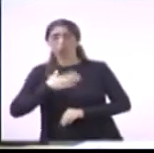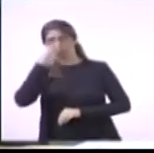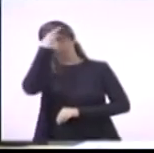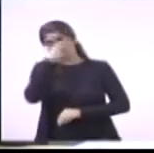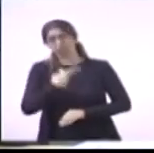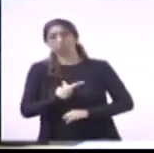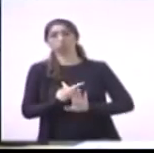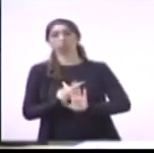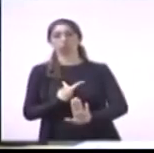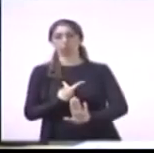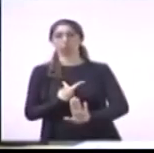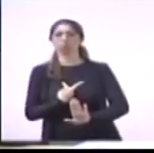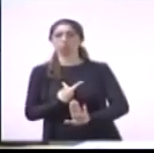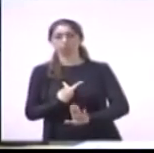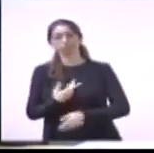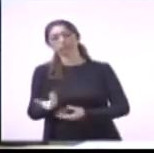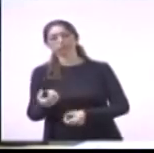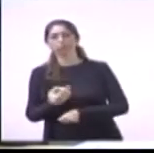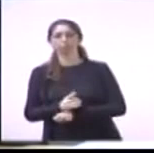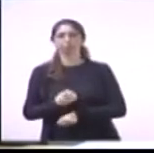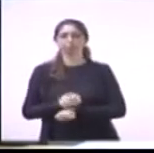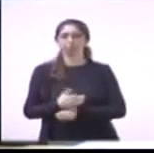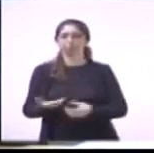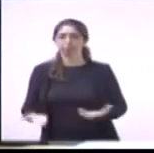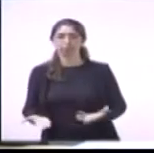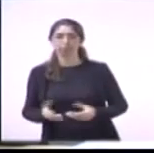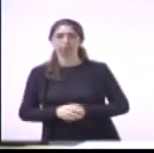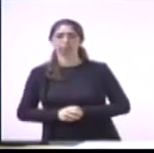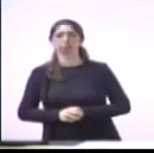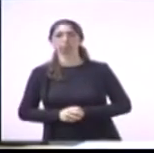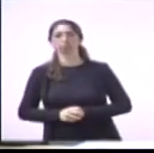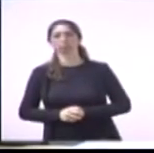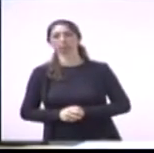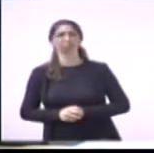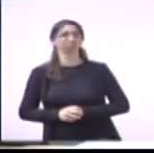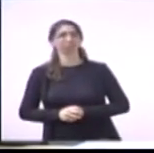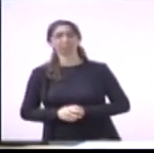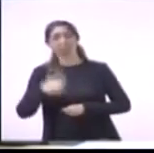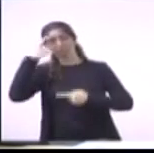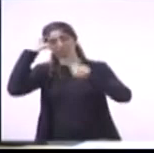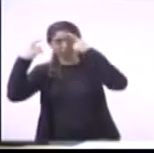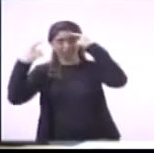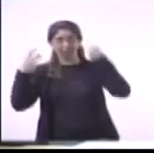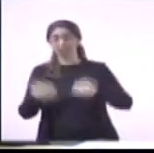tendenciosa, falando em se criar banheiros